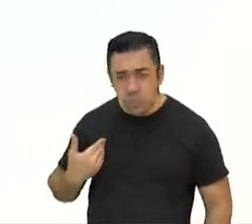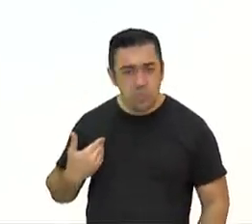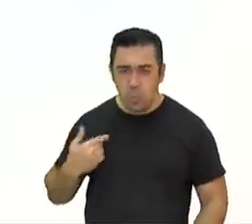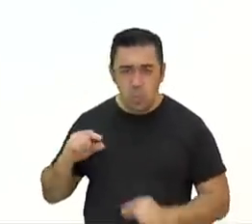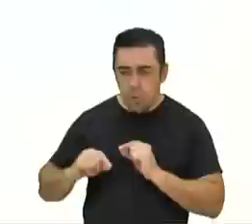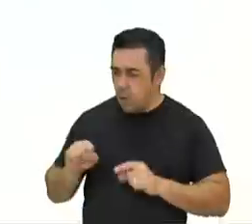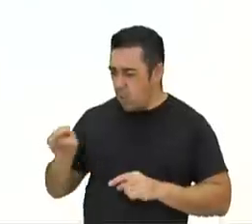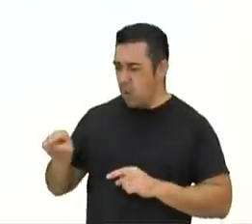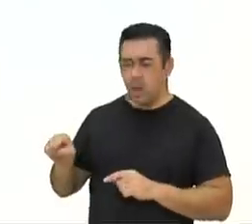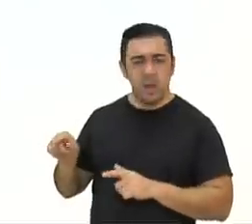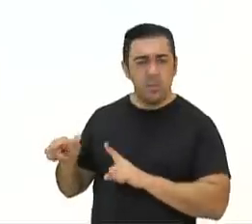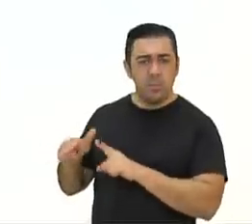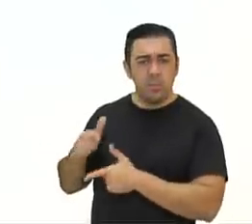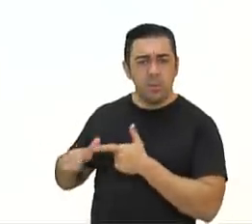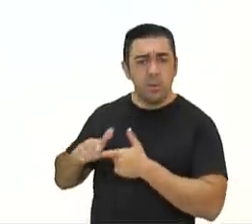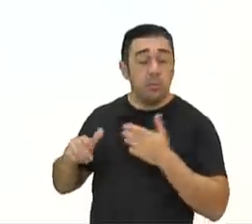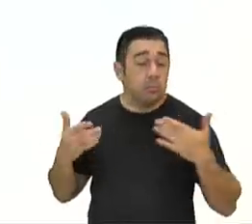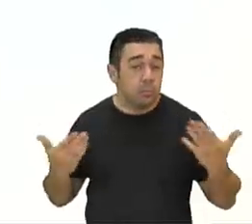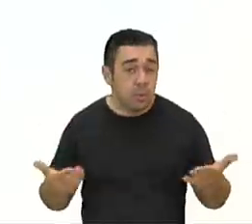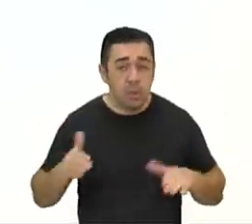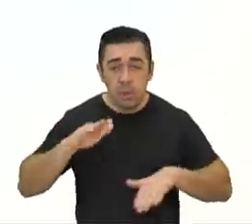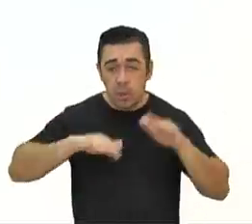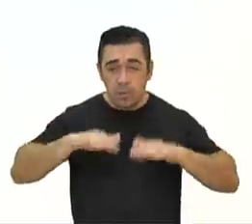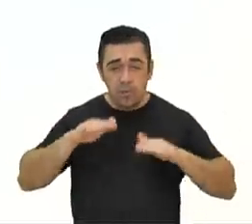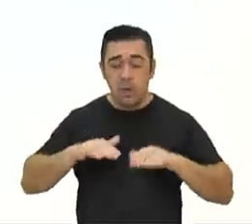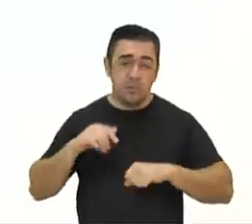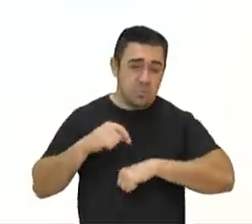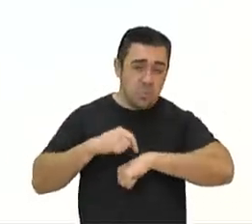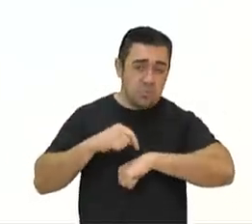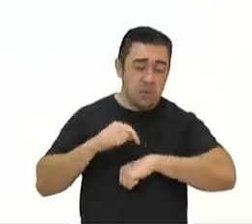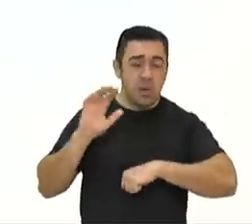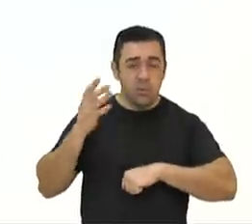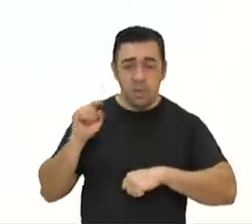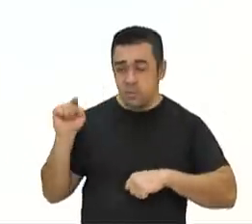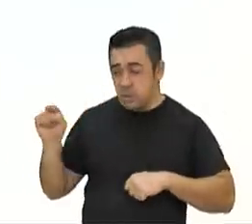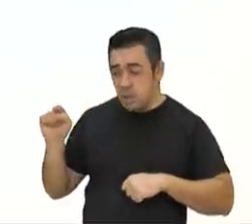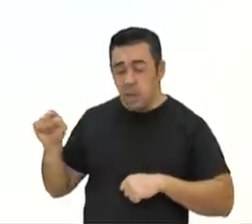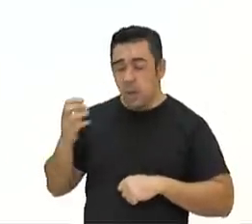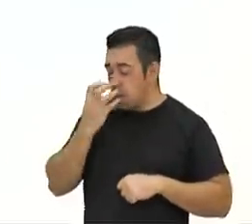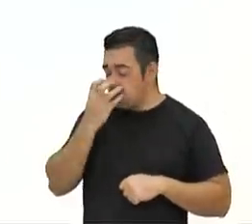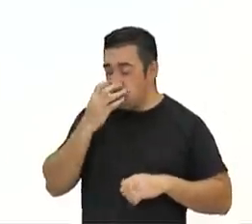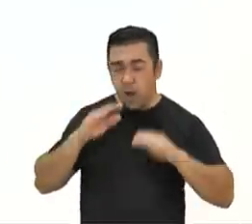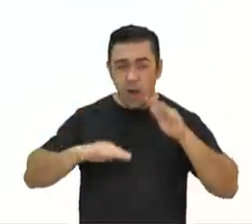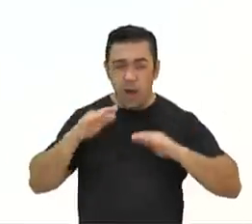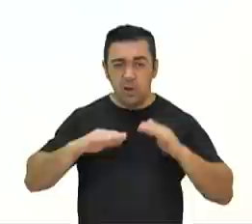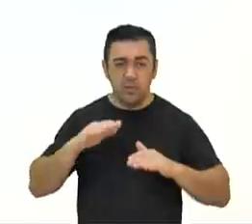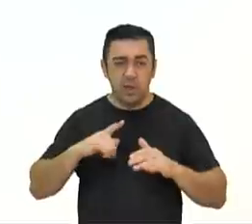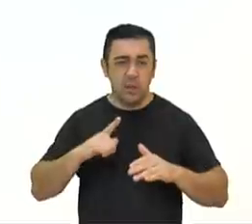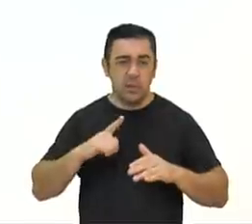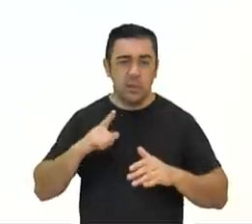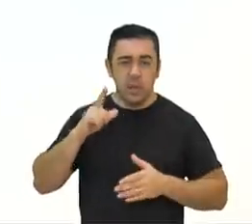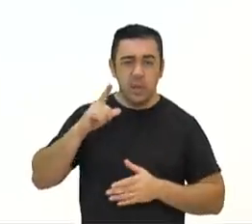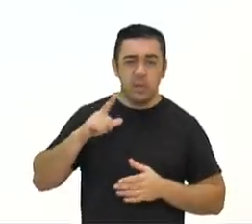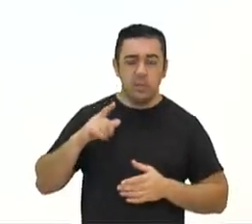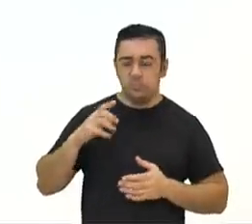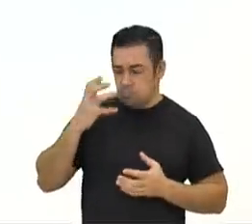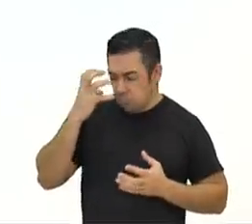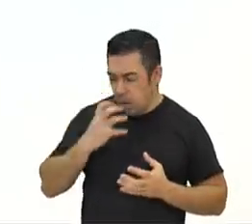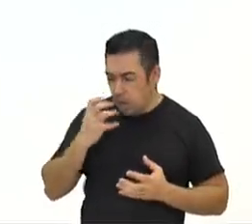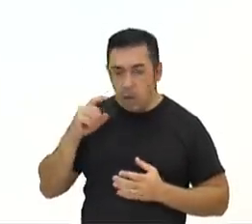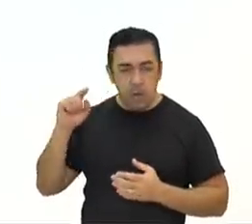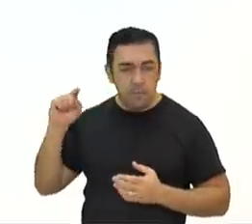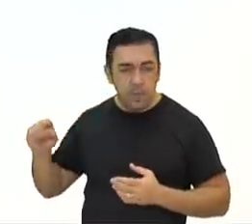coisa com ele? Pode ser que em determinadas ocasiões o bicho esteja com ânimo belicoso e